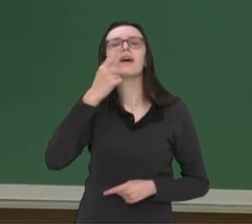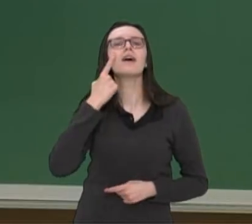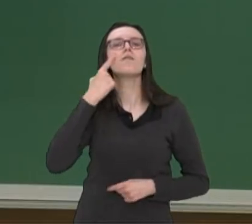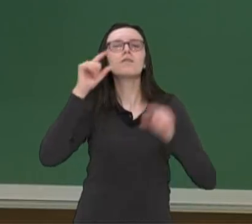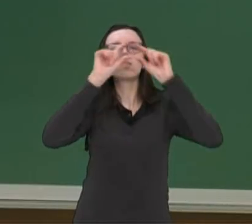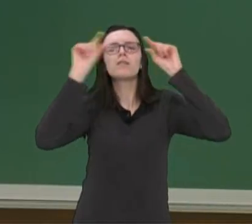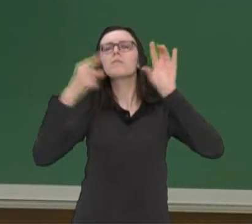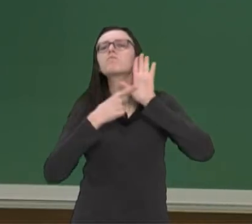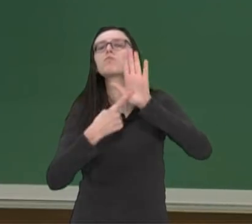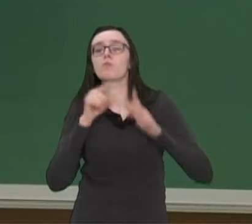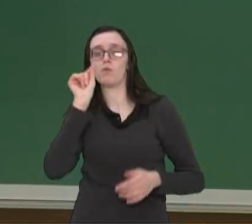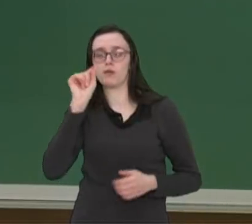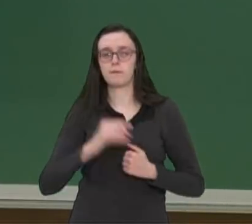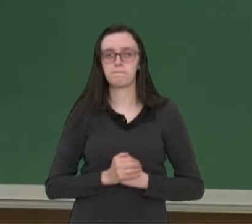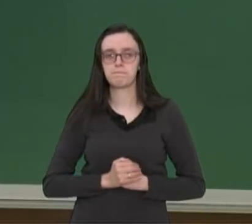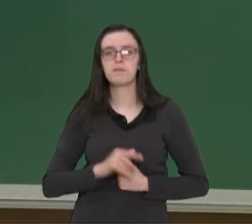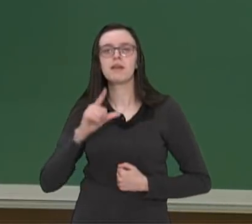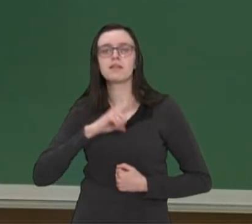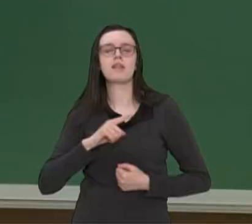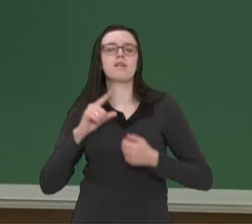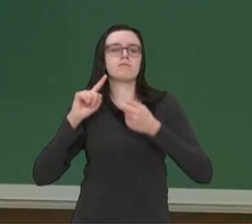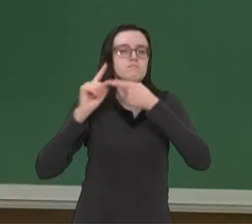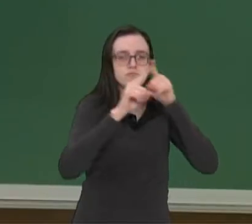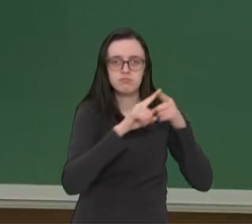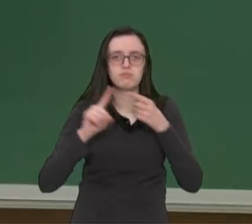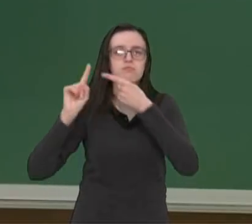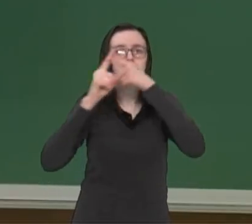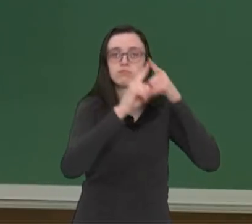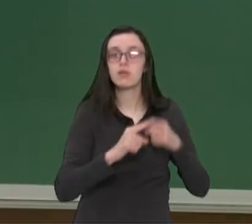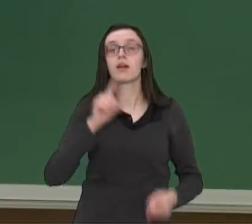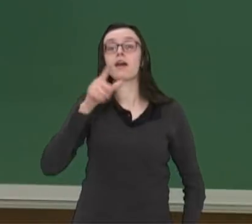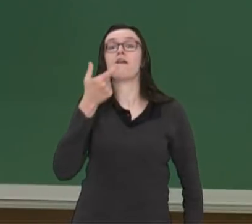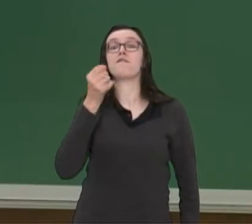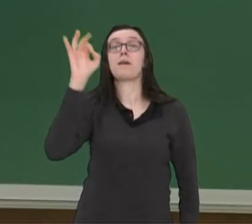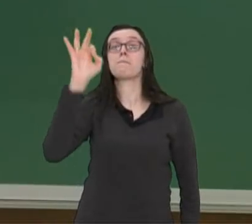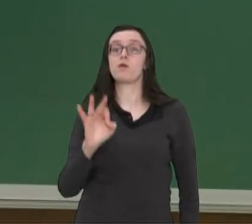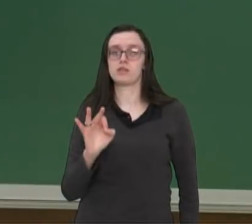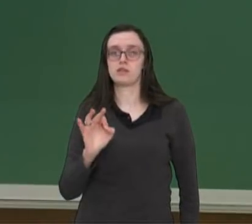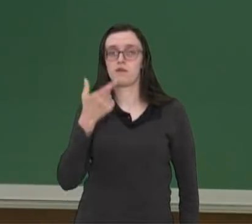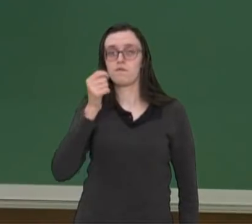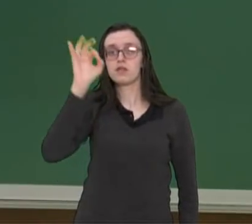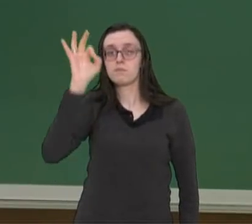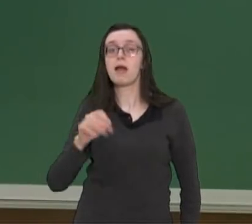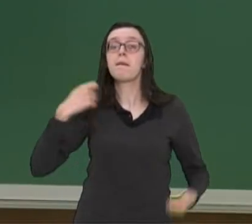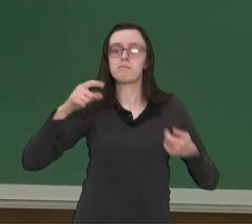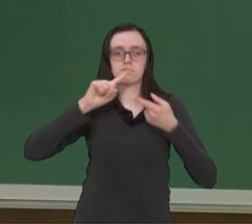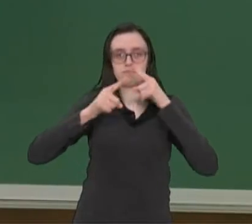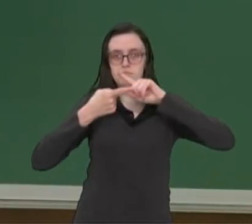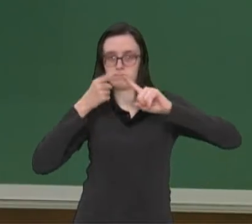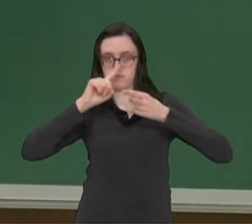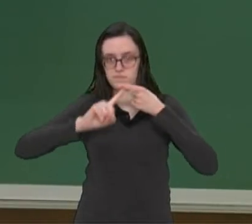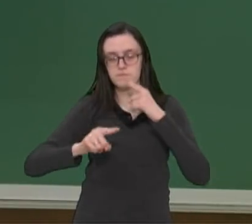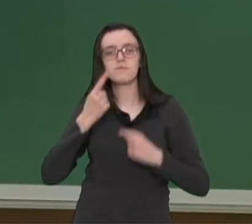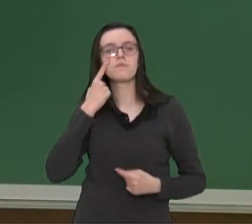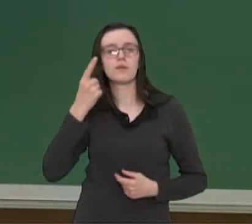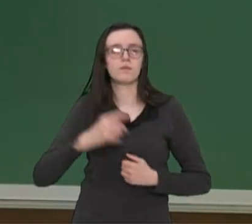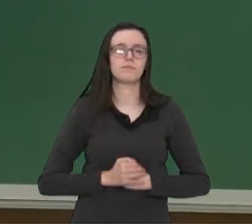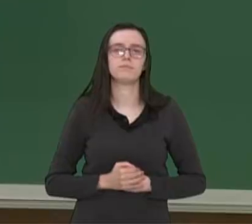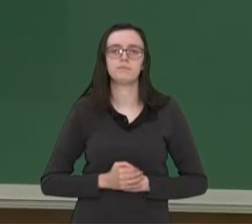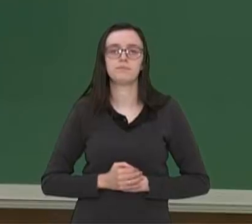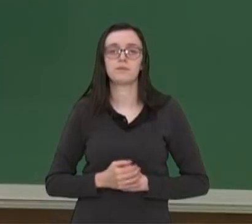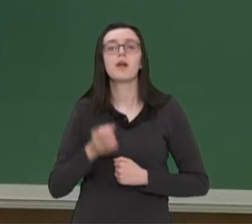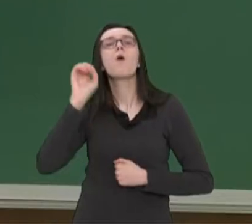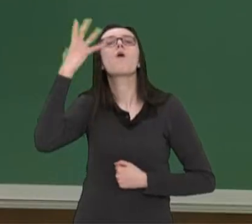gente? Que a gente tem uma frequência de recombinação de 20%. Então, 20% vão ser os recombinantes. Então, ali, ó, ocorreu crossing